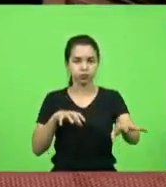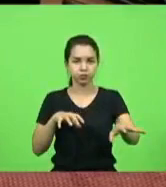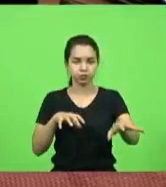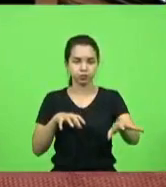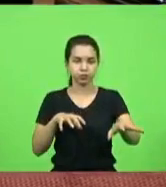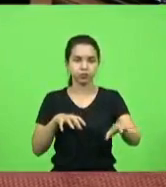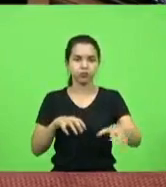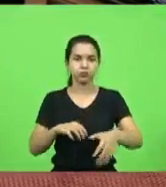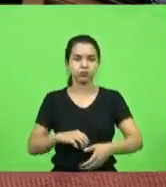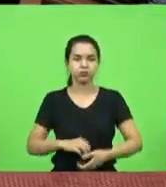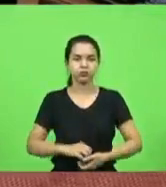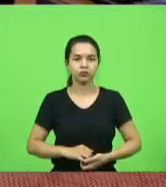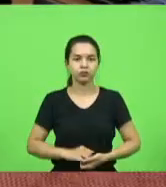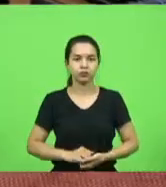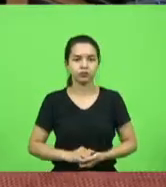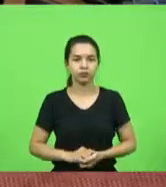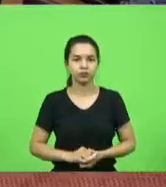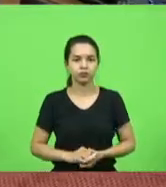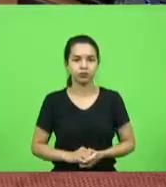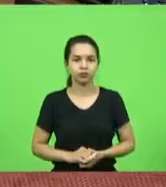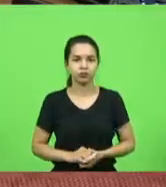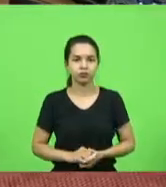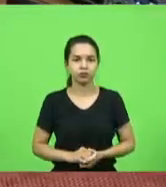a sessão virtual.